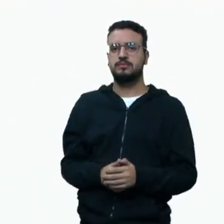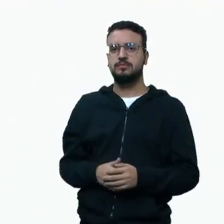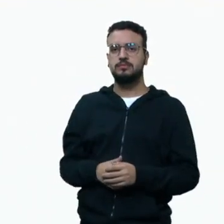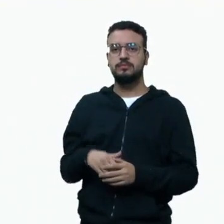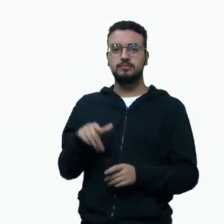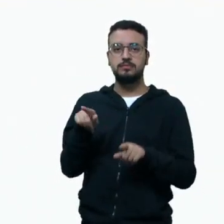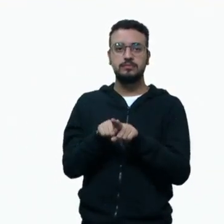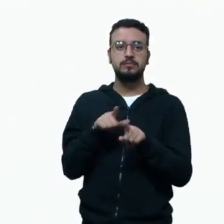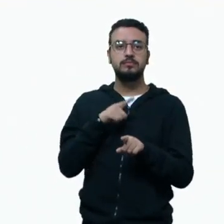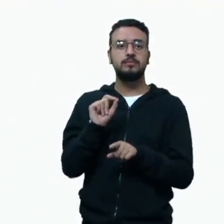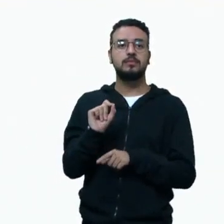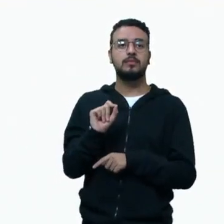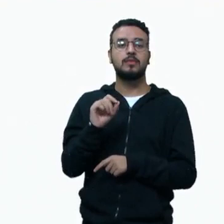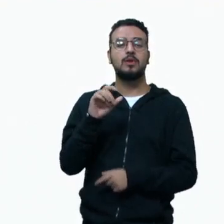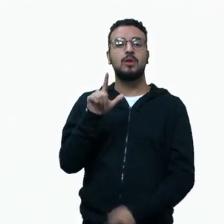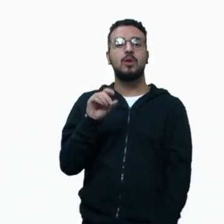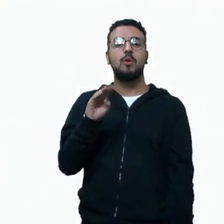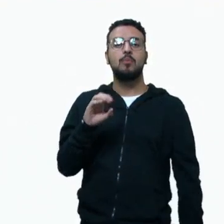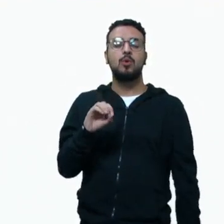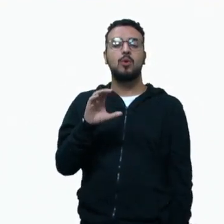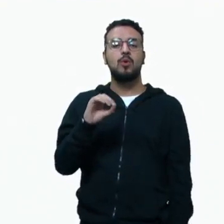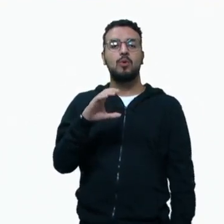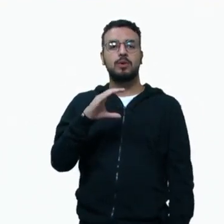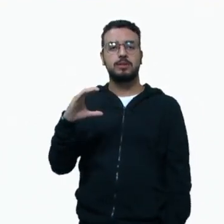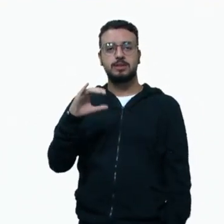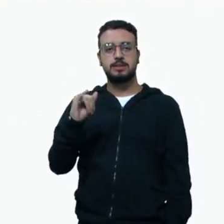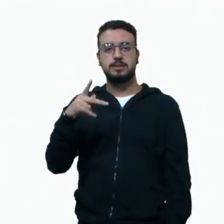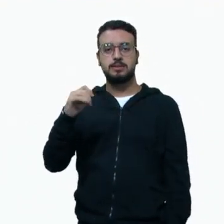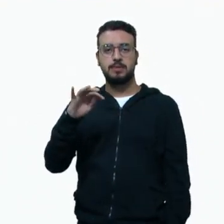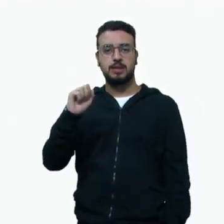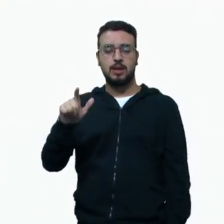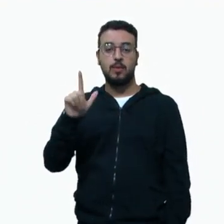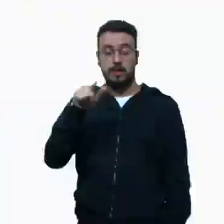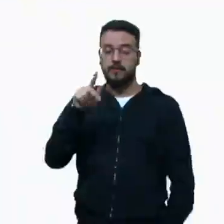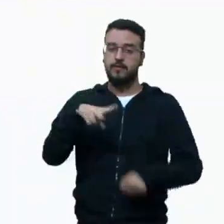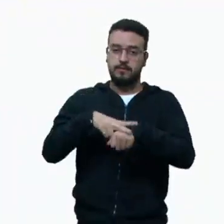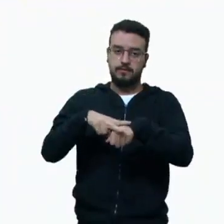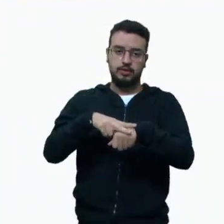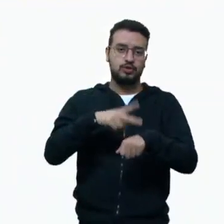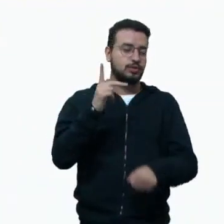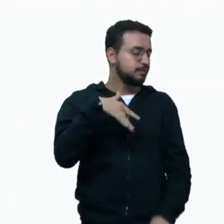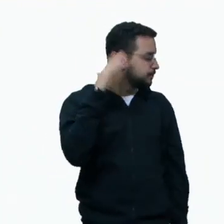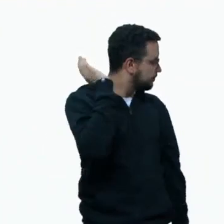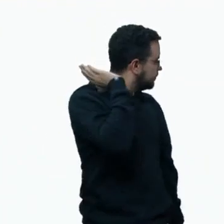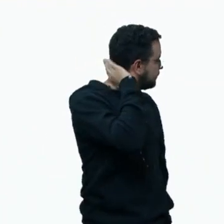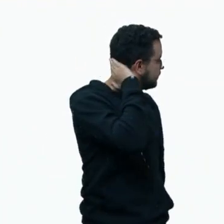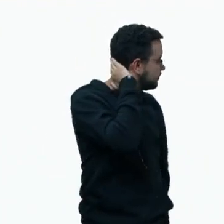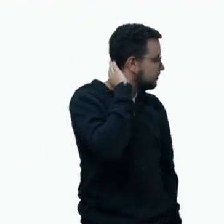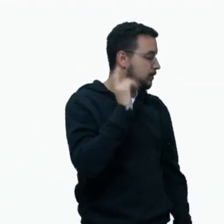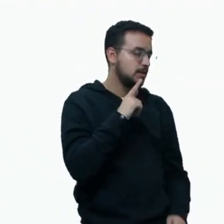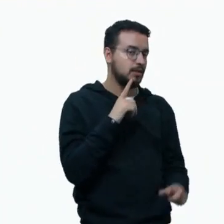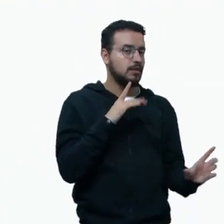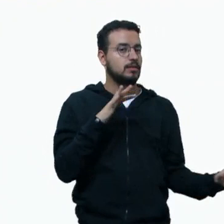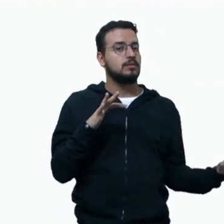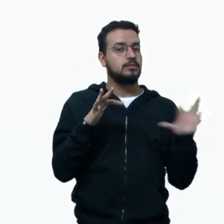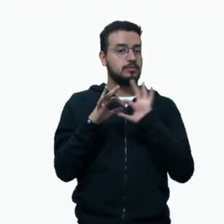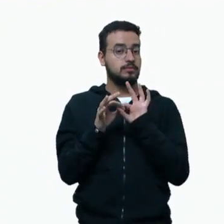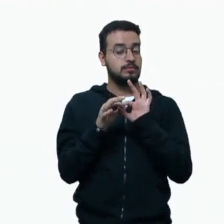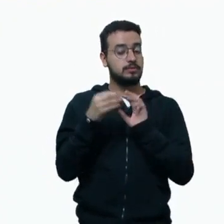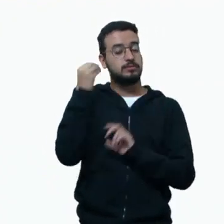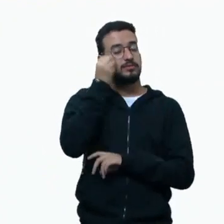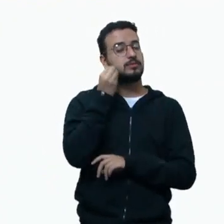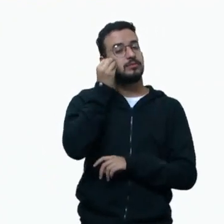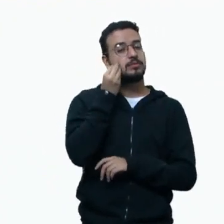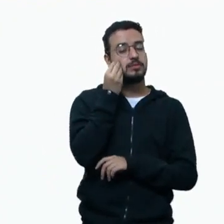lobo occipital. O lobo occipital, pessoal, ele correlaciona imagens visuais com experiências visuais